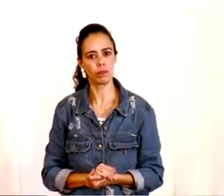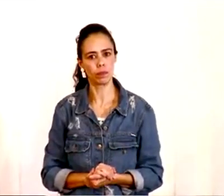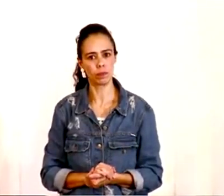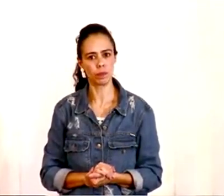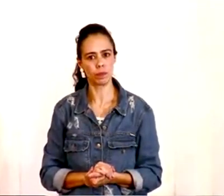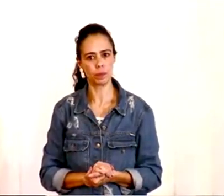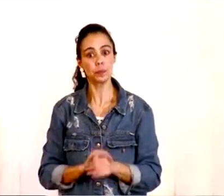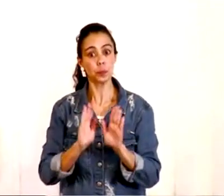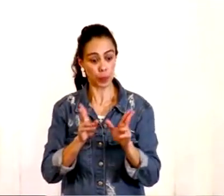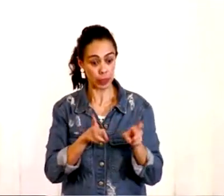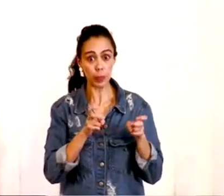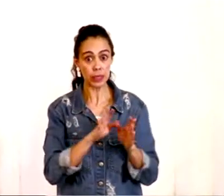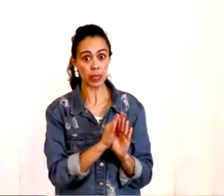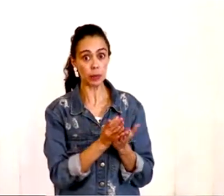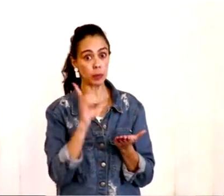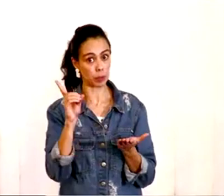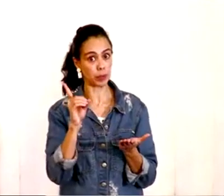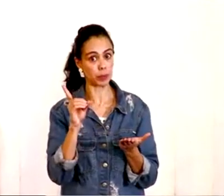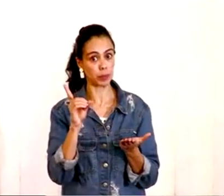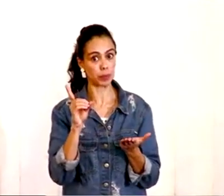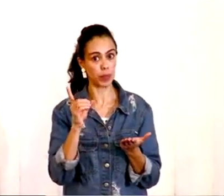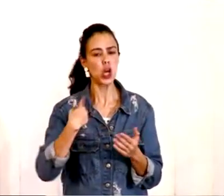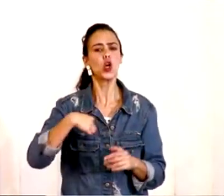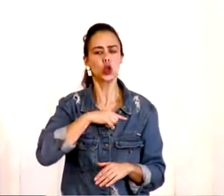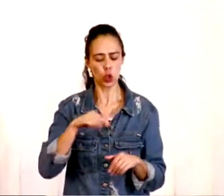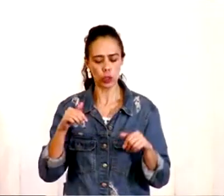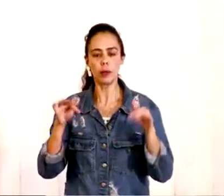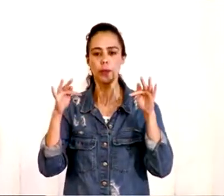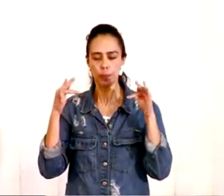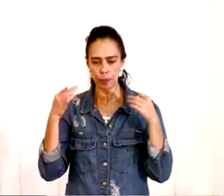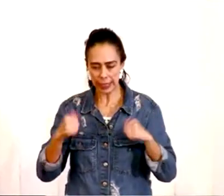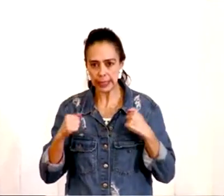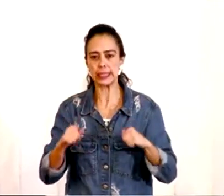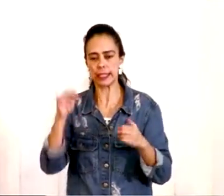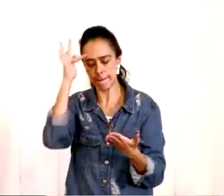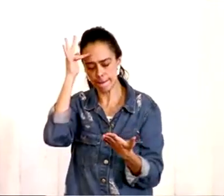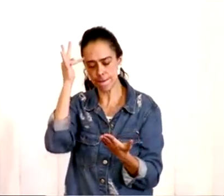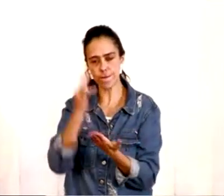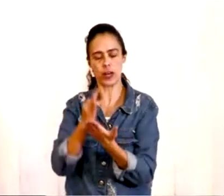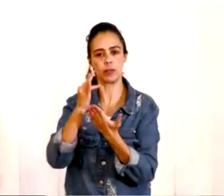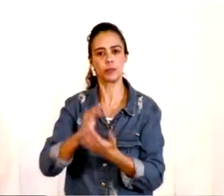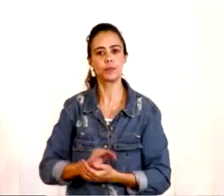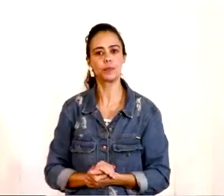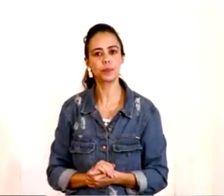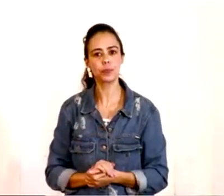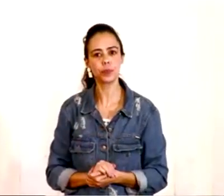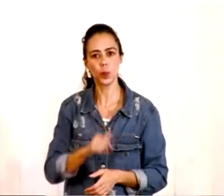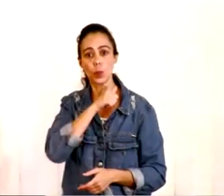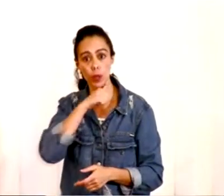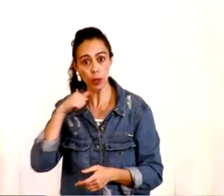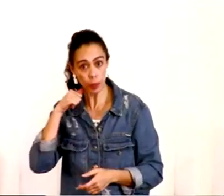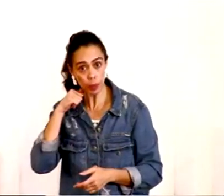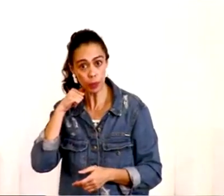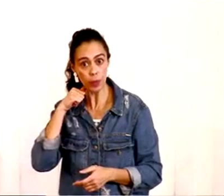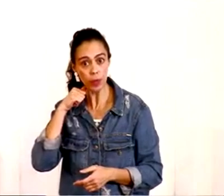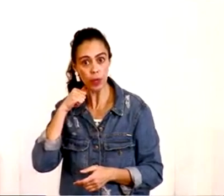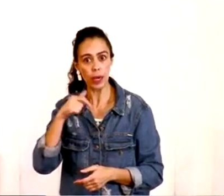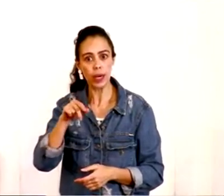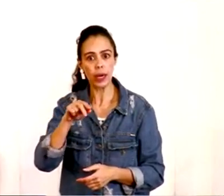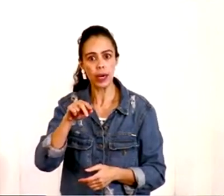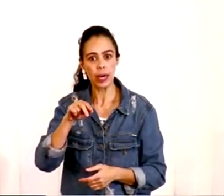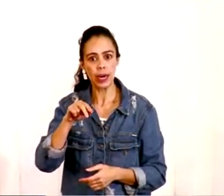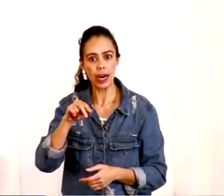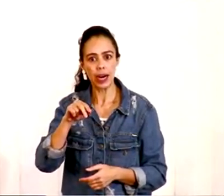E o texto nos ensina também que nós temos que ter fé. Abel era um tipo de Cristo, mas não Cristo.